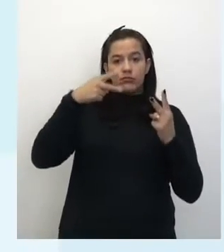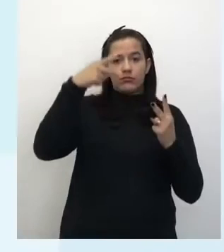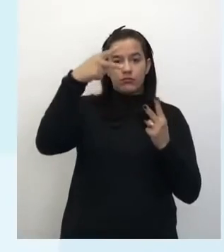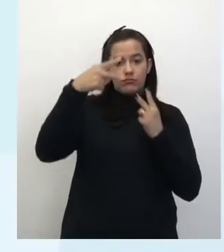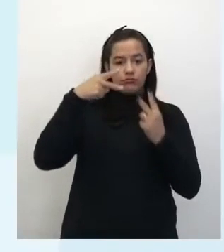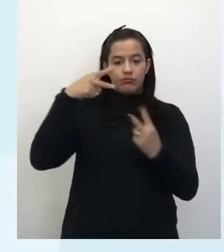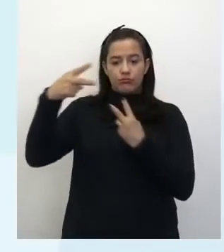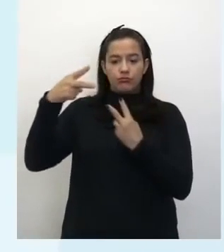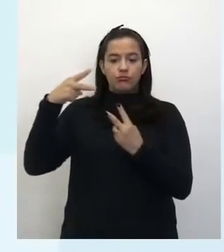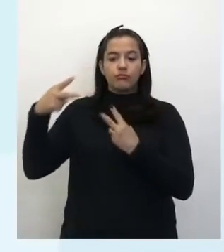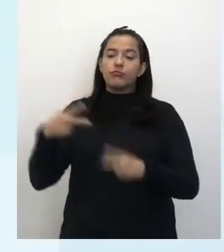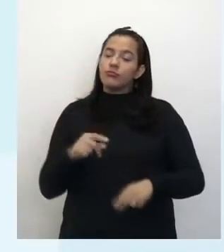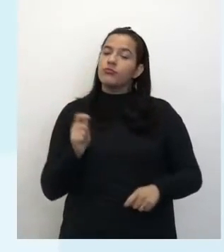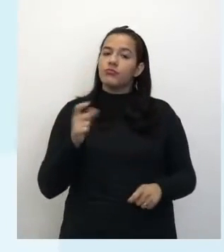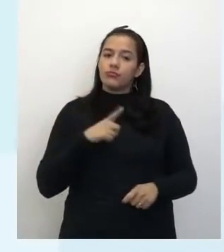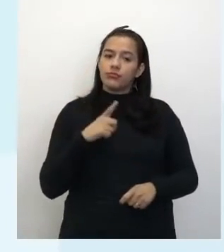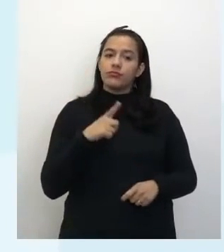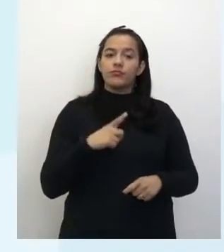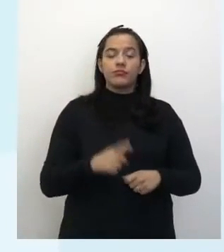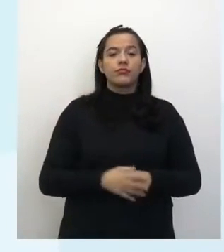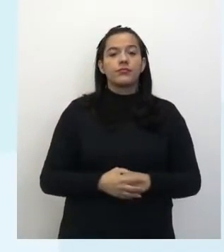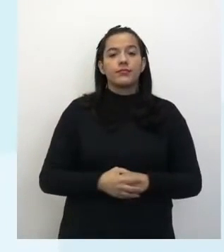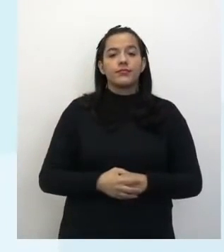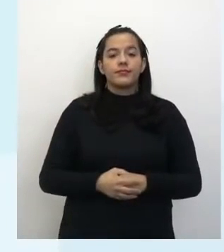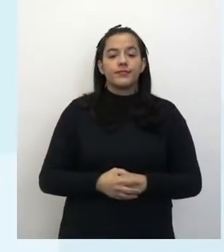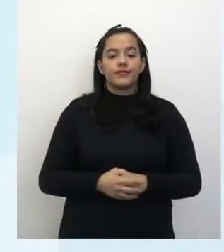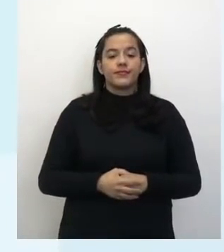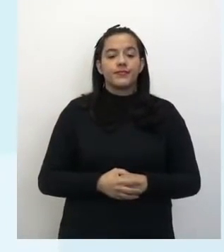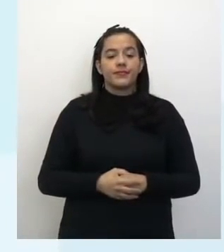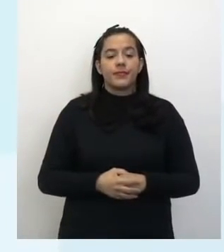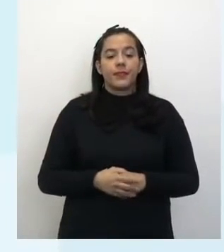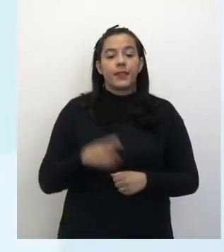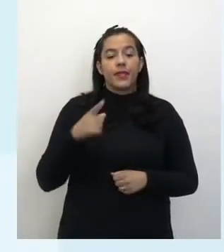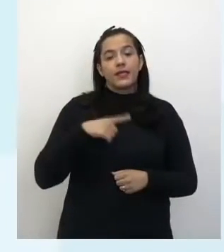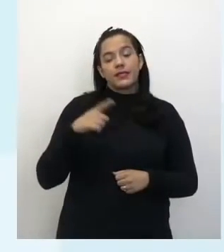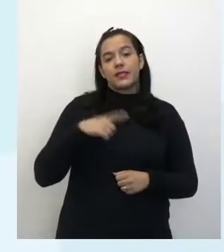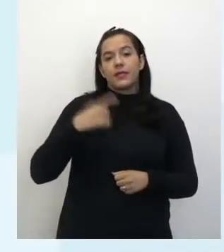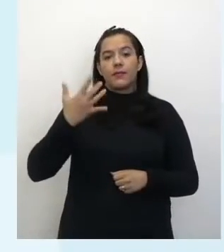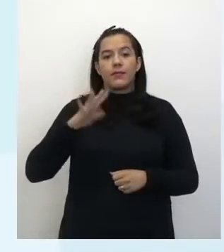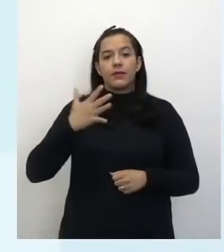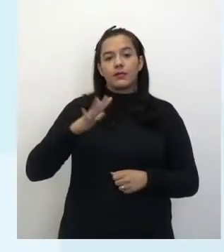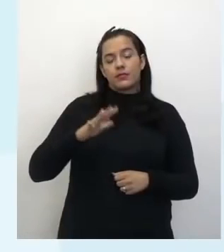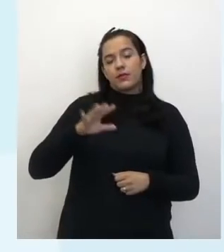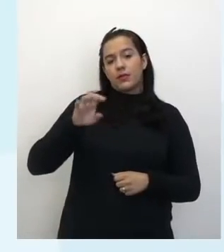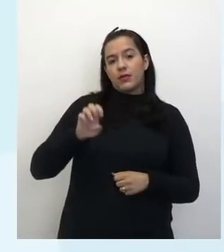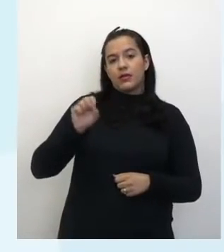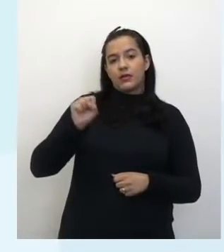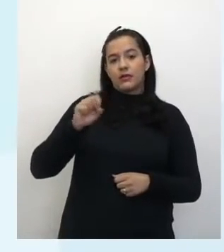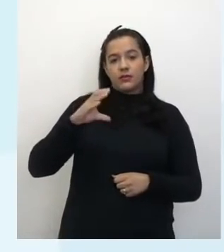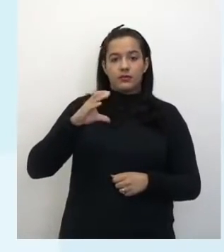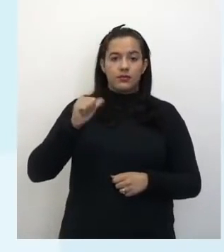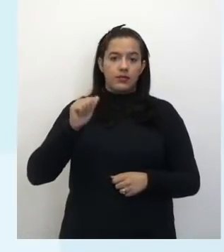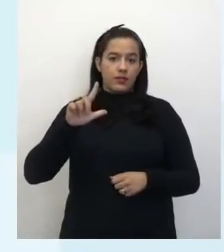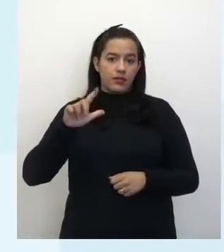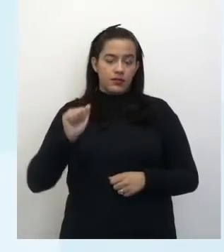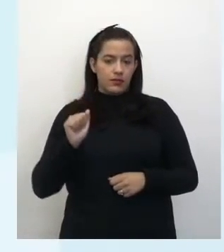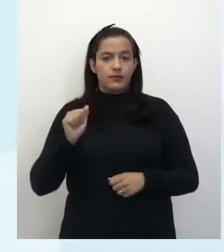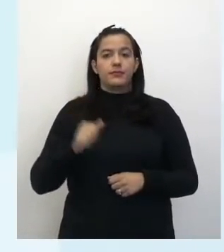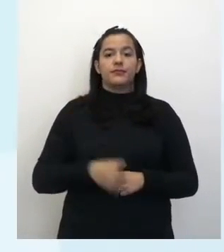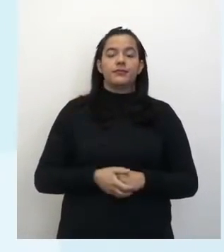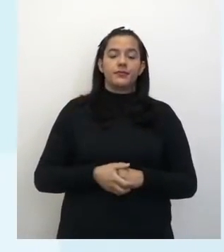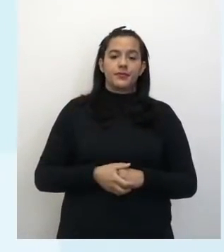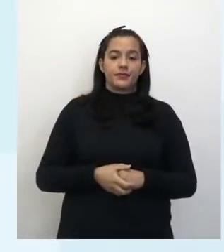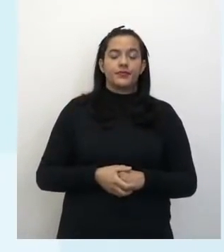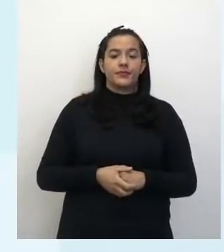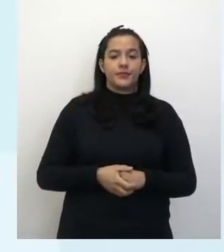2 centímetros por 2 centímetros, certo? Seria a escala, né? É a Seria escala, onde... muito bem. Ontem, a inclusive, orientação. falaram de escala,